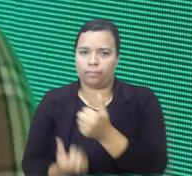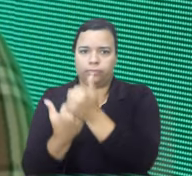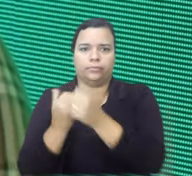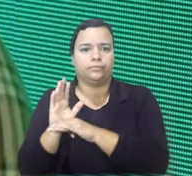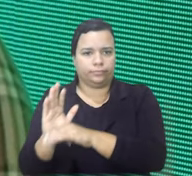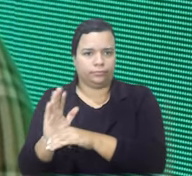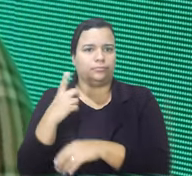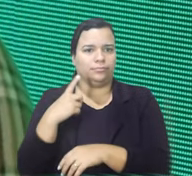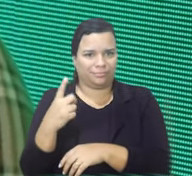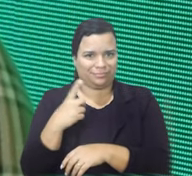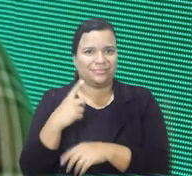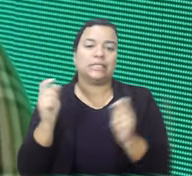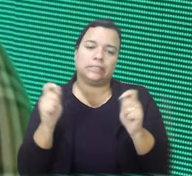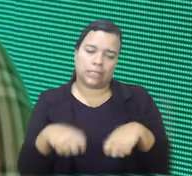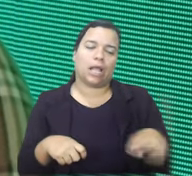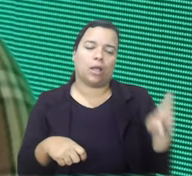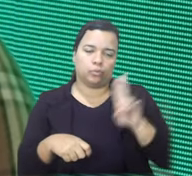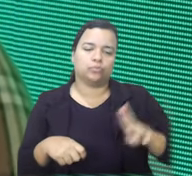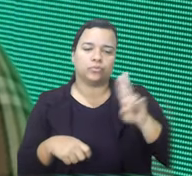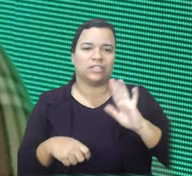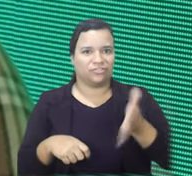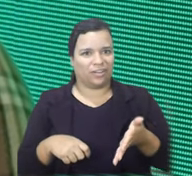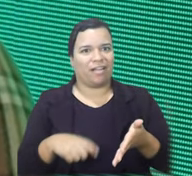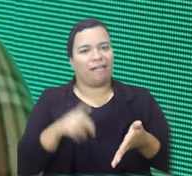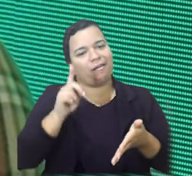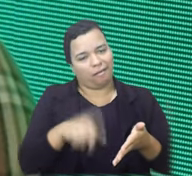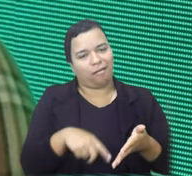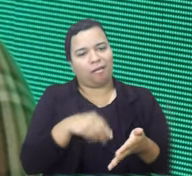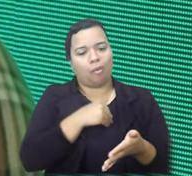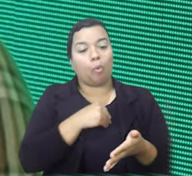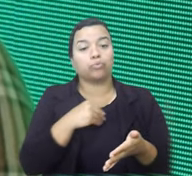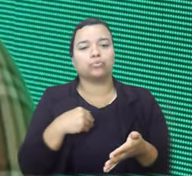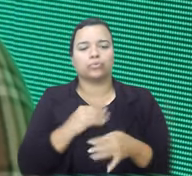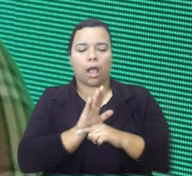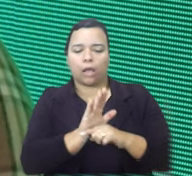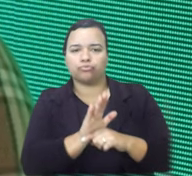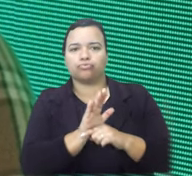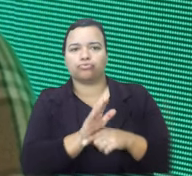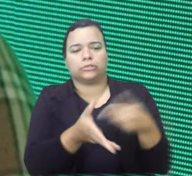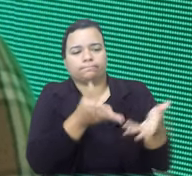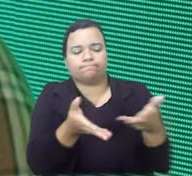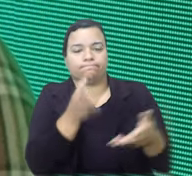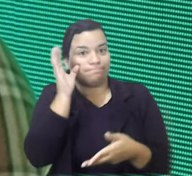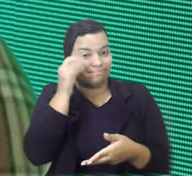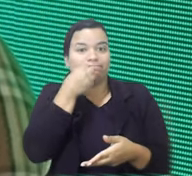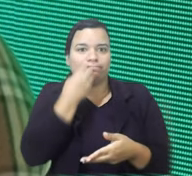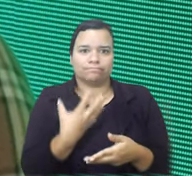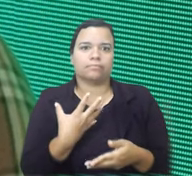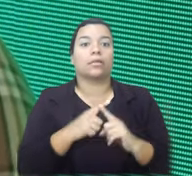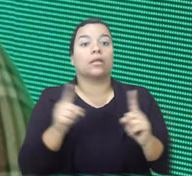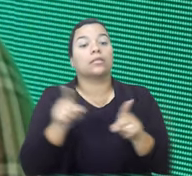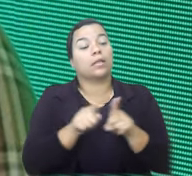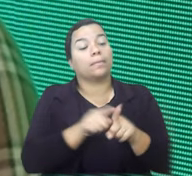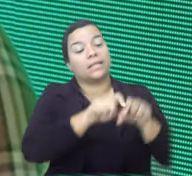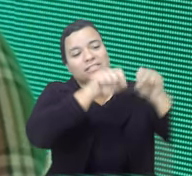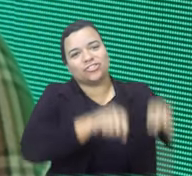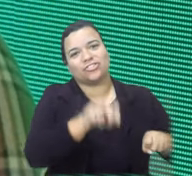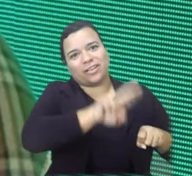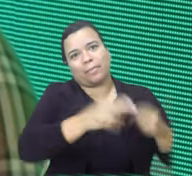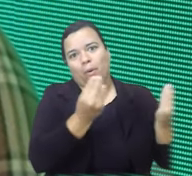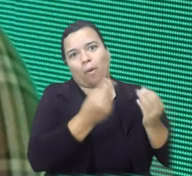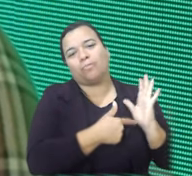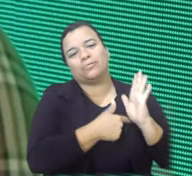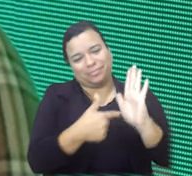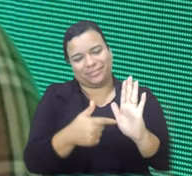já pode ser utilizado tá é uma consultoria bem interessante e o próprio uso do sistema a gente vai apresentar também para